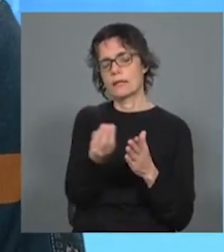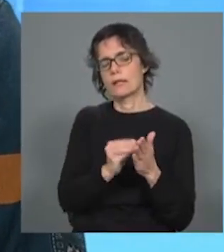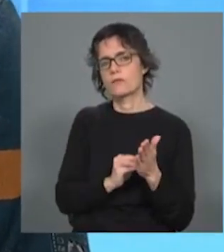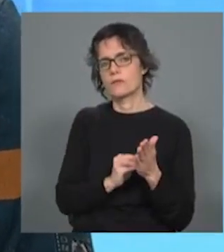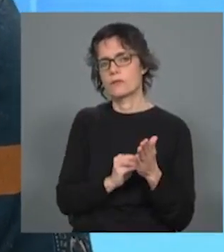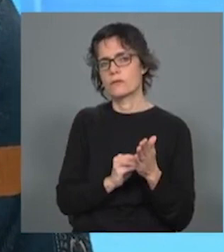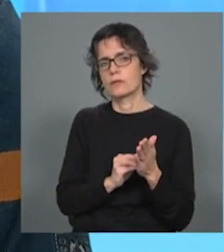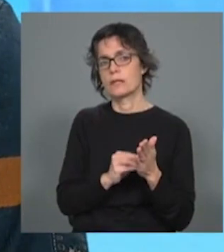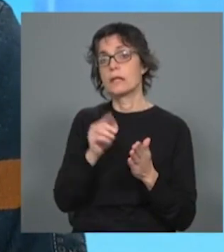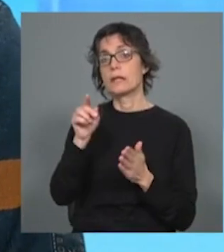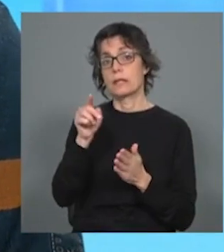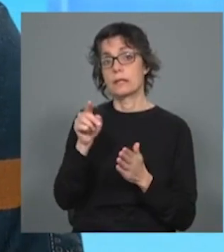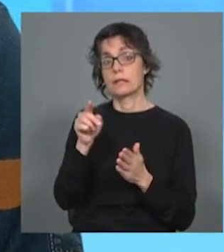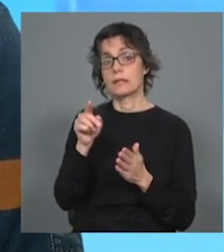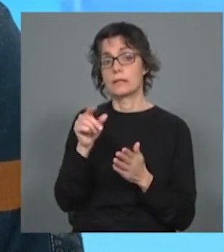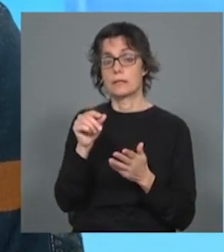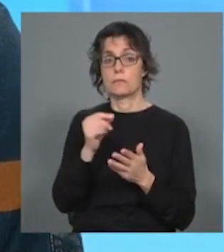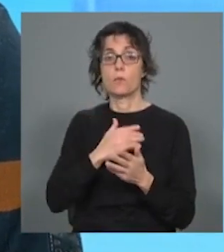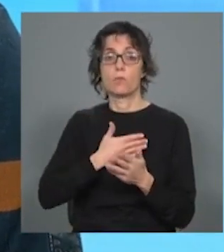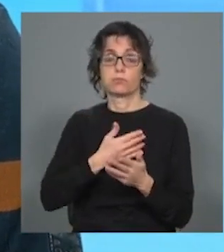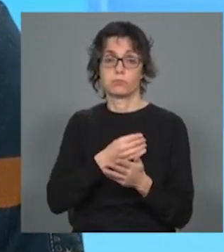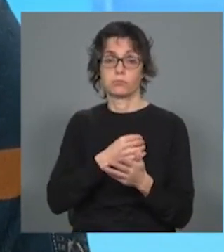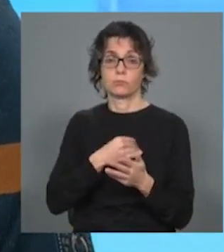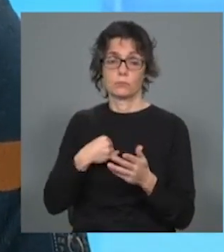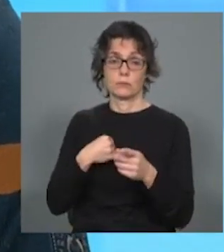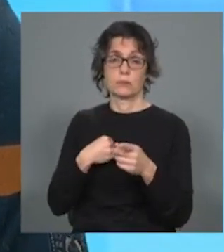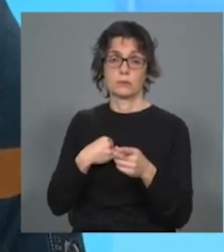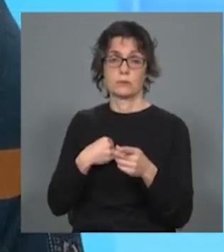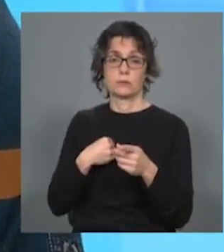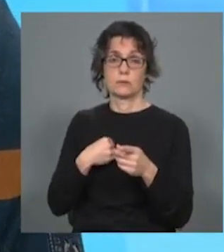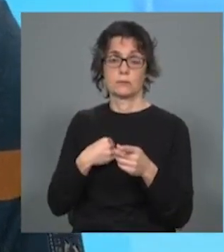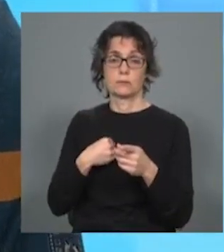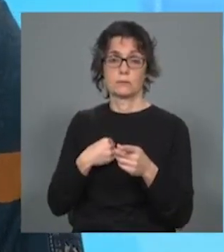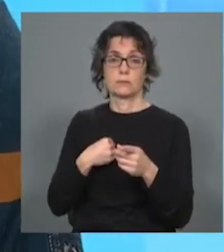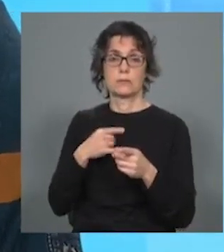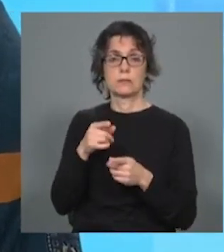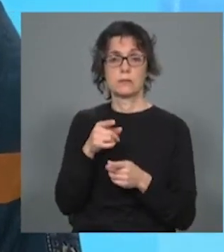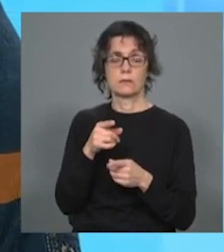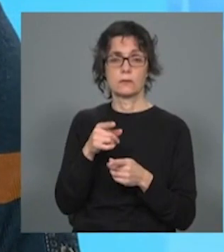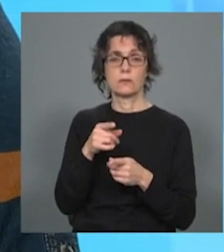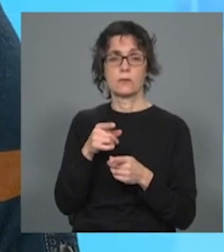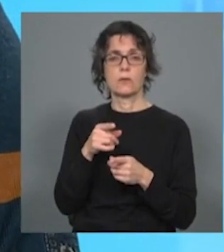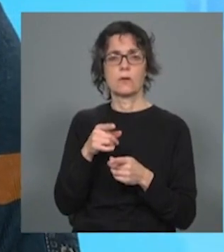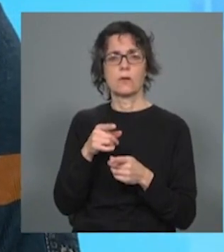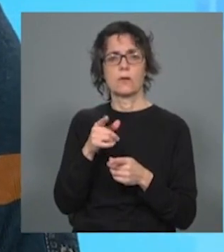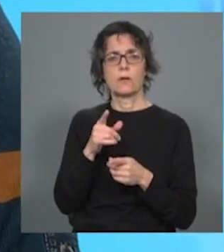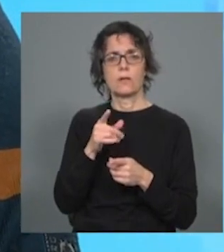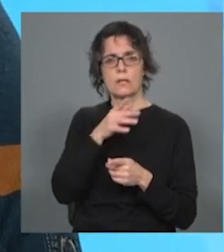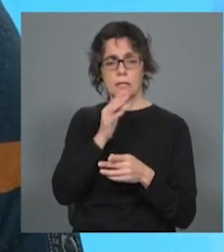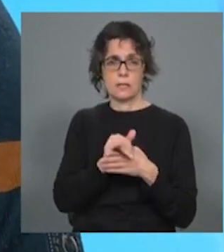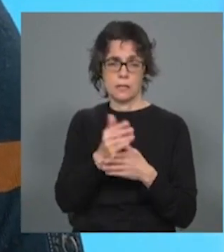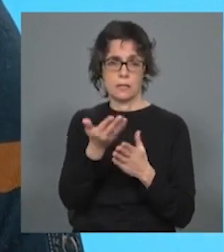de médica. Ele é associada, como colaborador de Paulo, também assim é afirmado nas suas